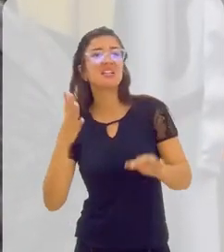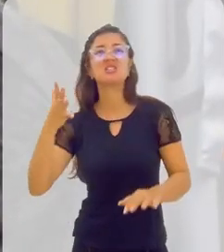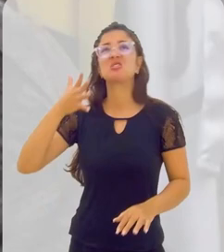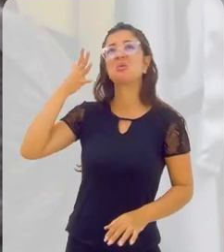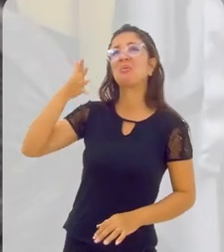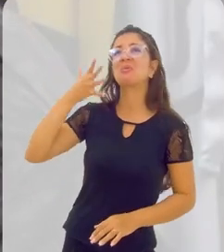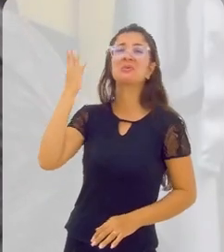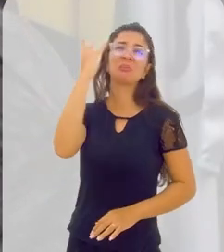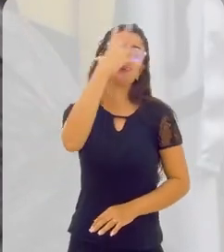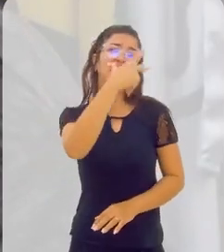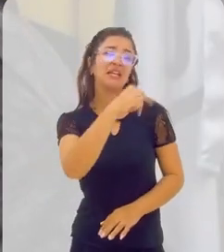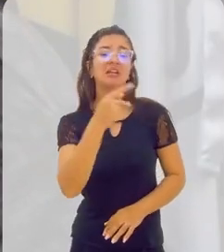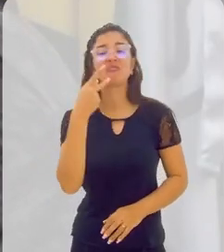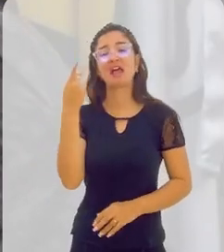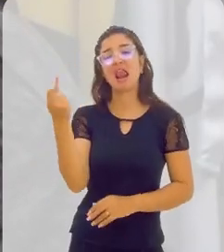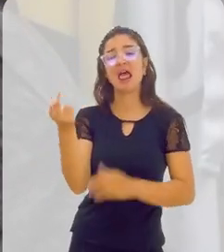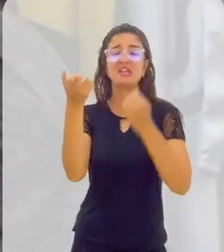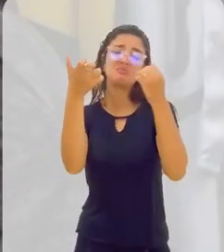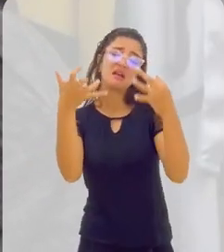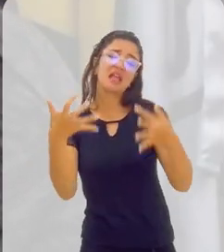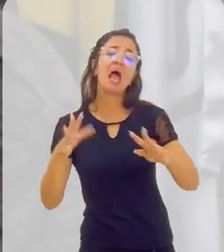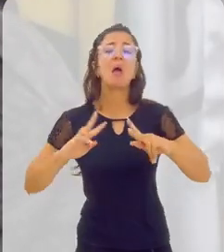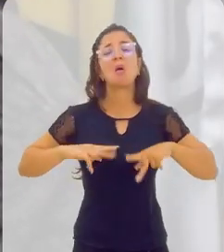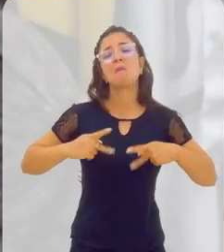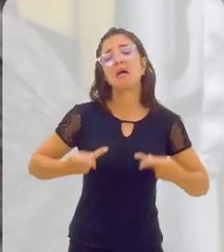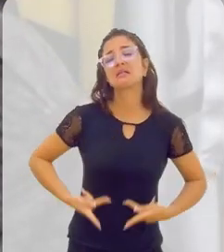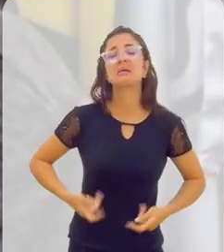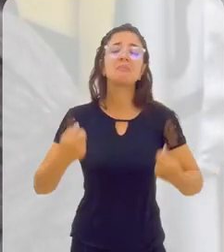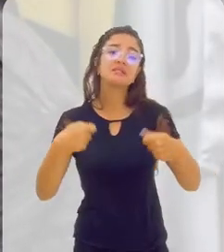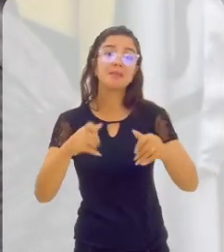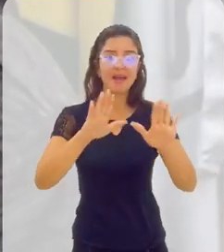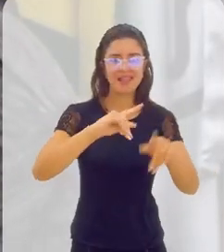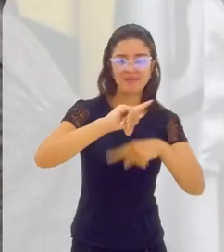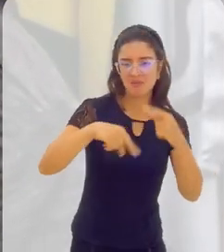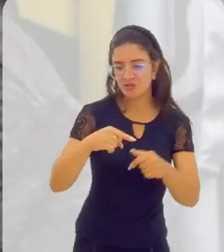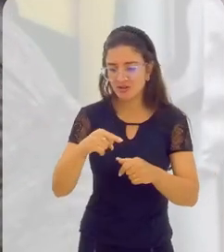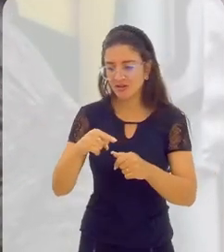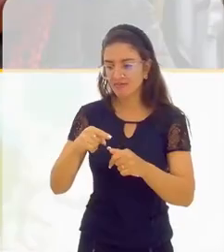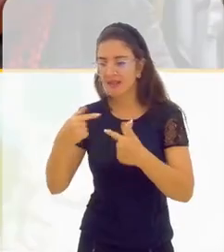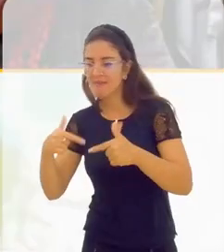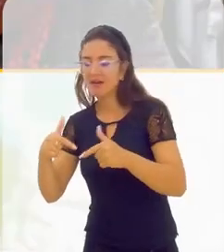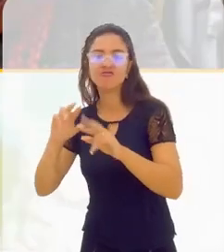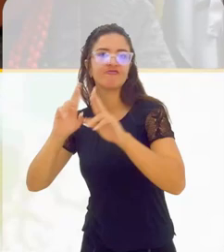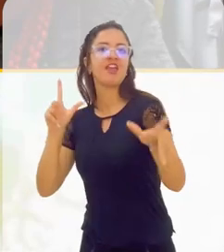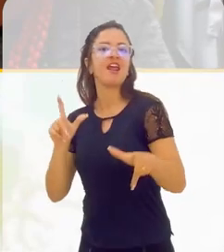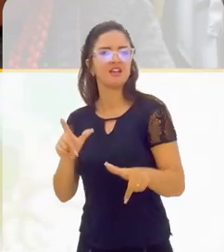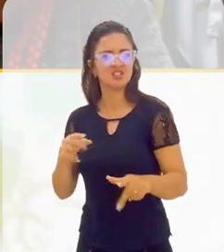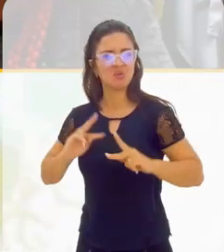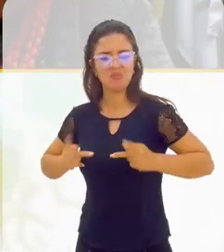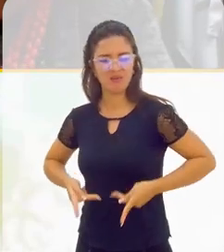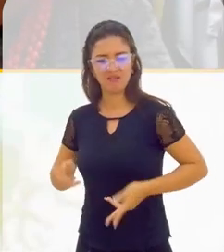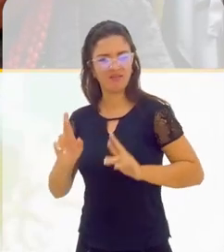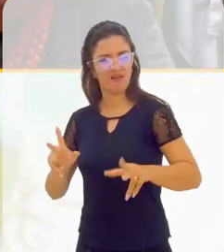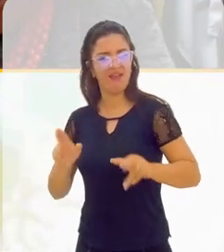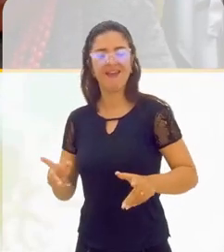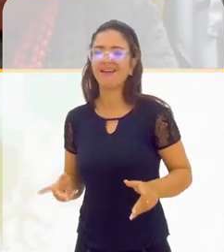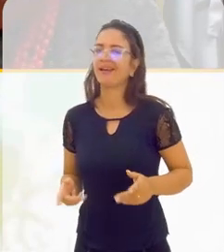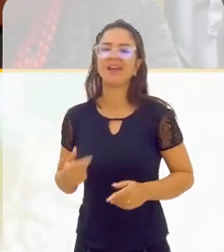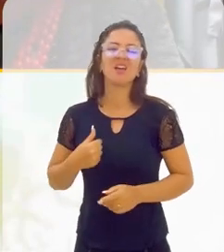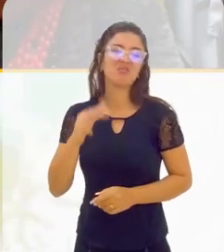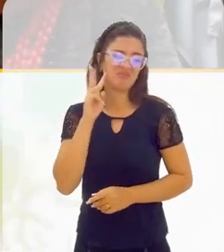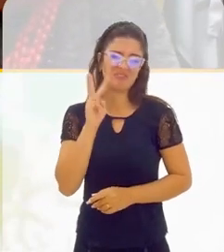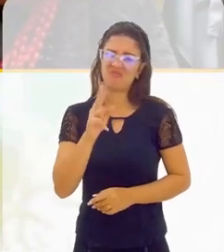discurso eu me irrita profundamente discurso de humanização quando a prática não corresponde a gente vê todo dia